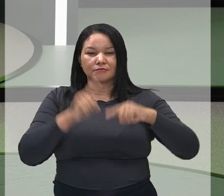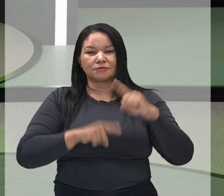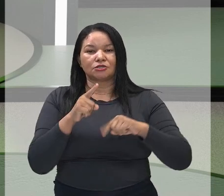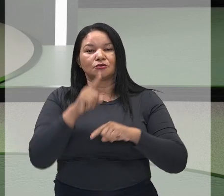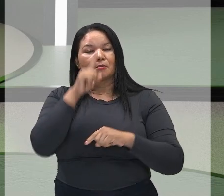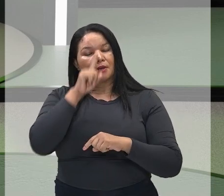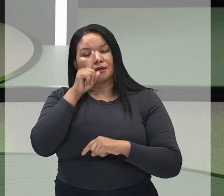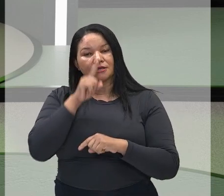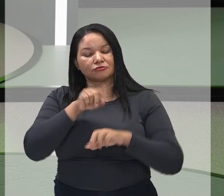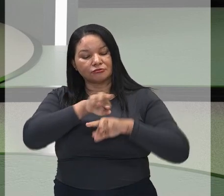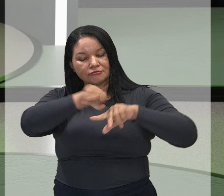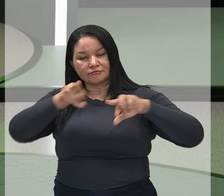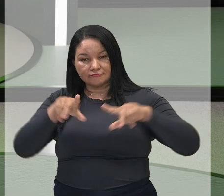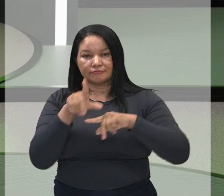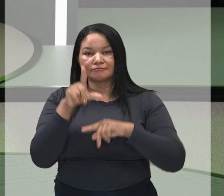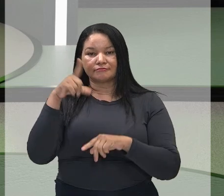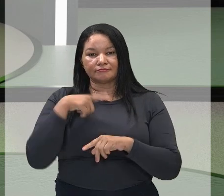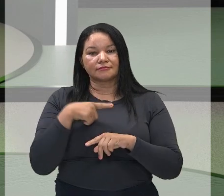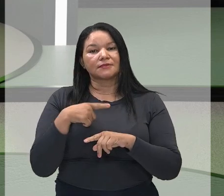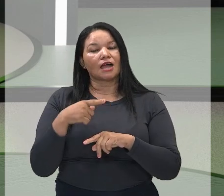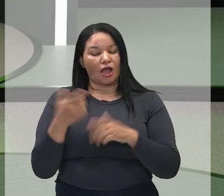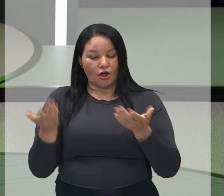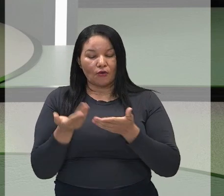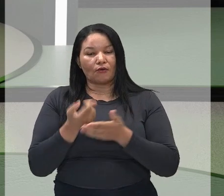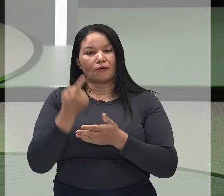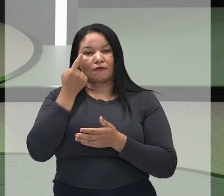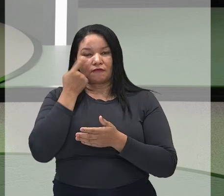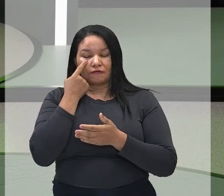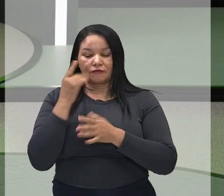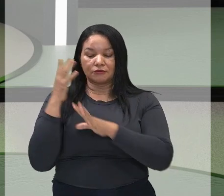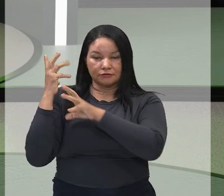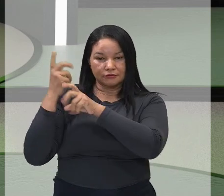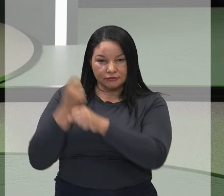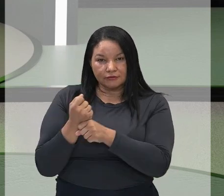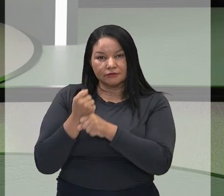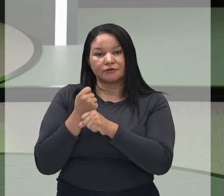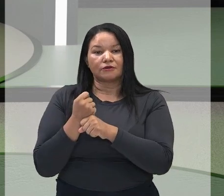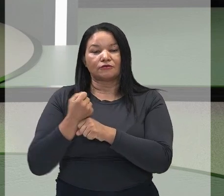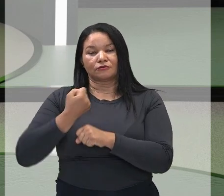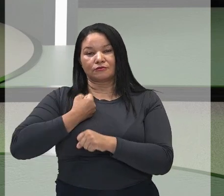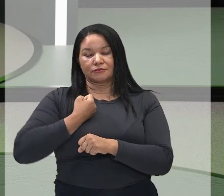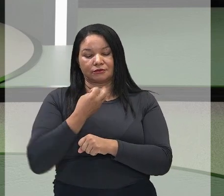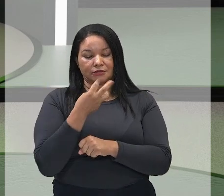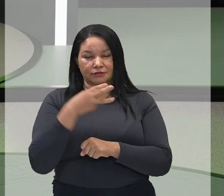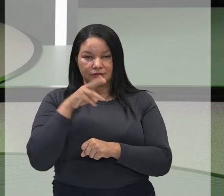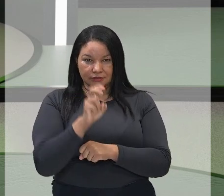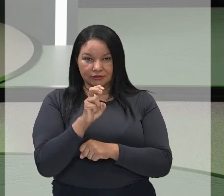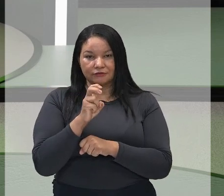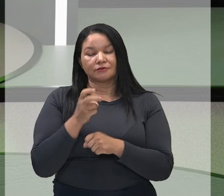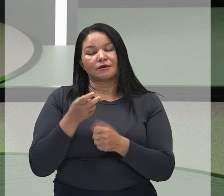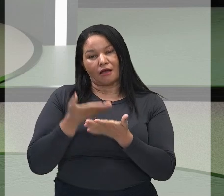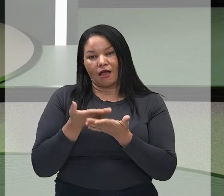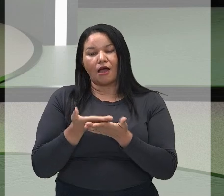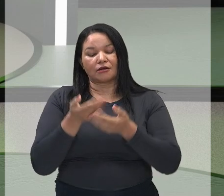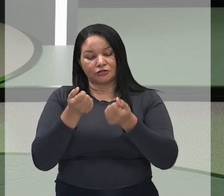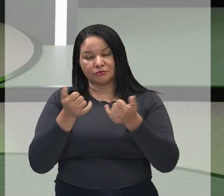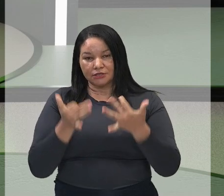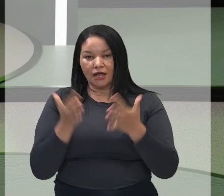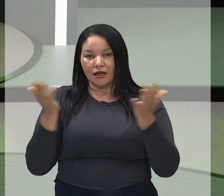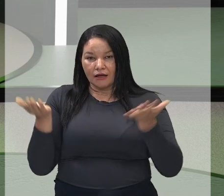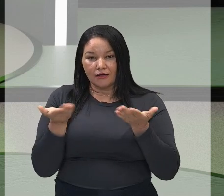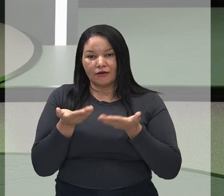E é tudo isso que a gente vai ver na revisão de hoje, da aula de número 35, sobre as funções químicas